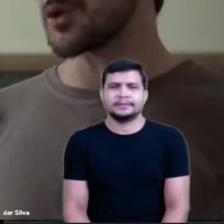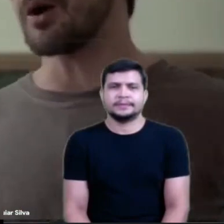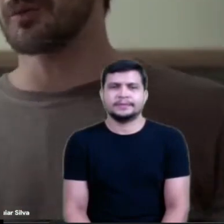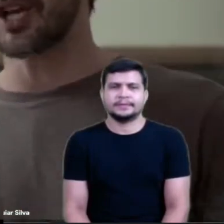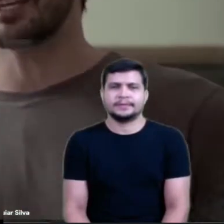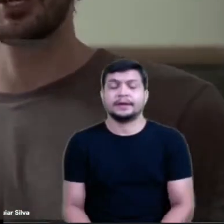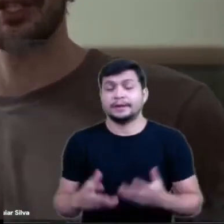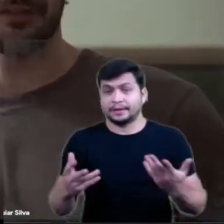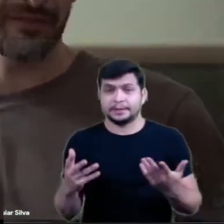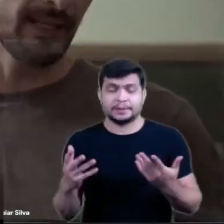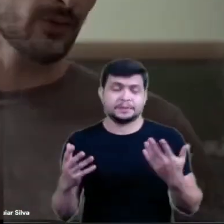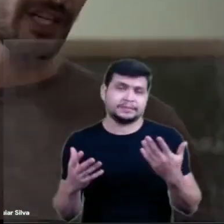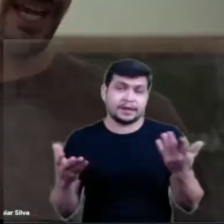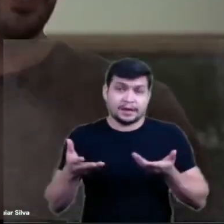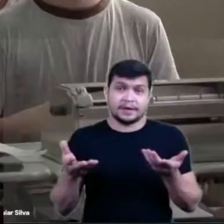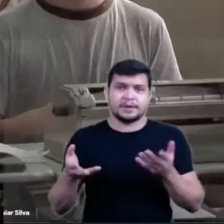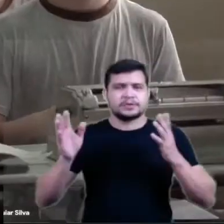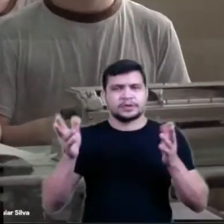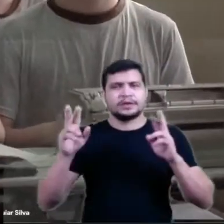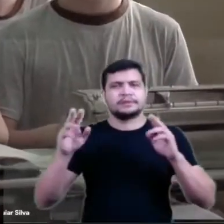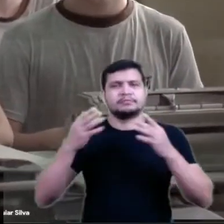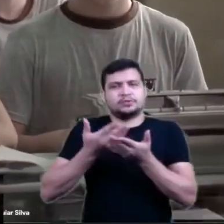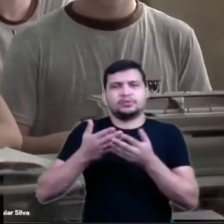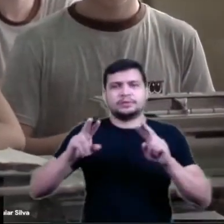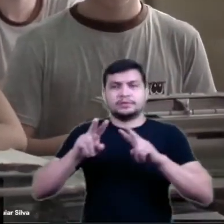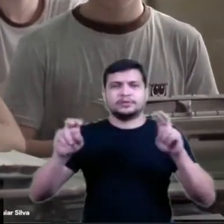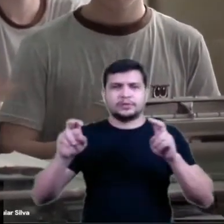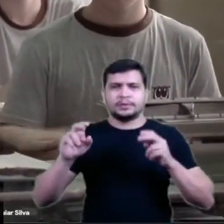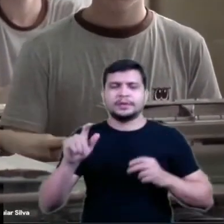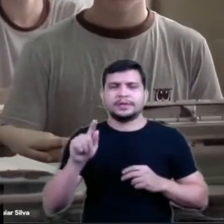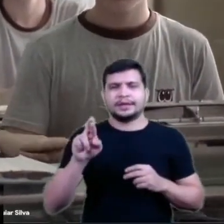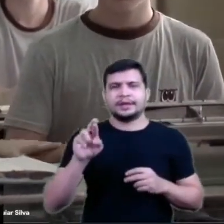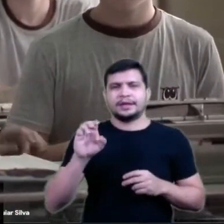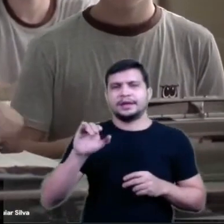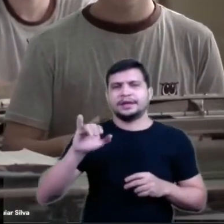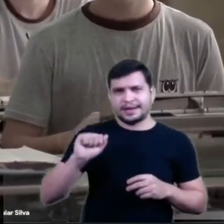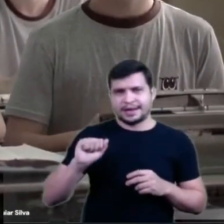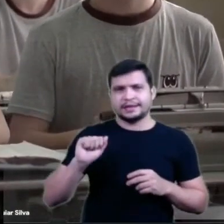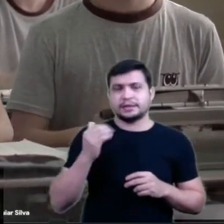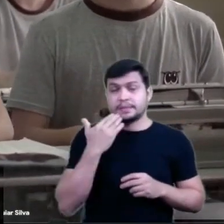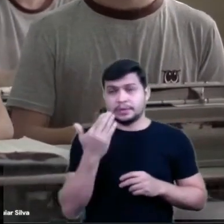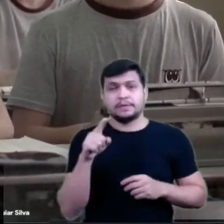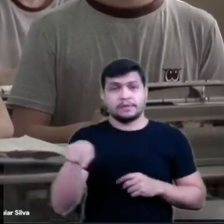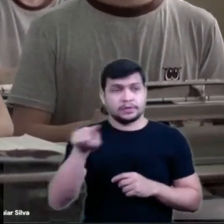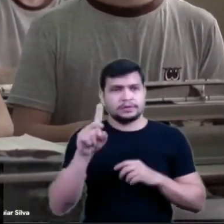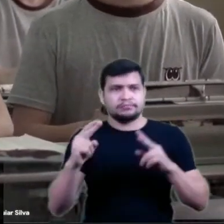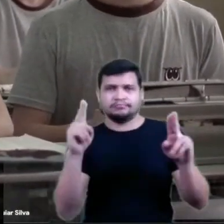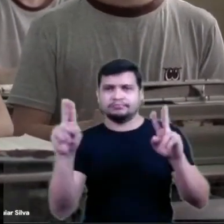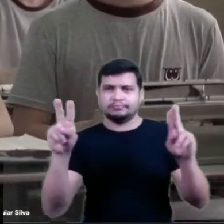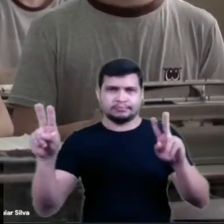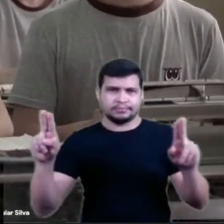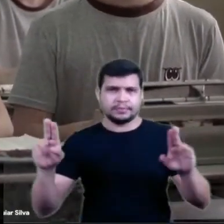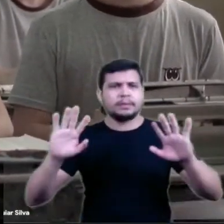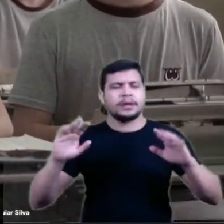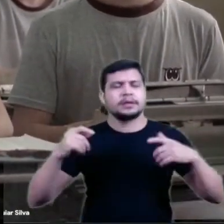Bom, pessoal, já que a gente vem falando de Grécia, eu quero pedir para vocês formarem duplas para a gente fazer um trabalho, tá? Só que as duplas têm que ser entre meninos